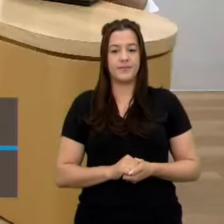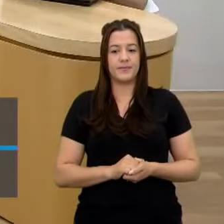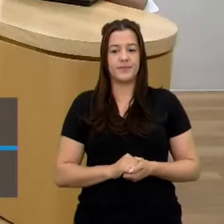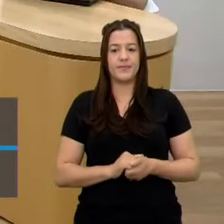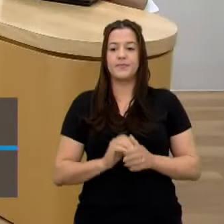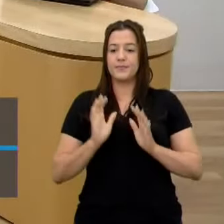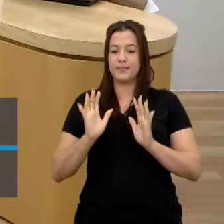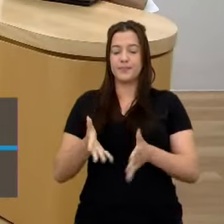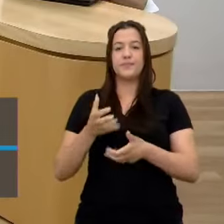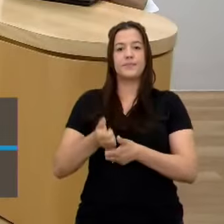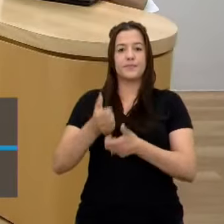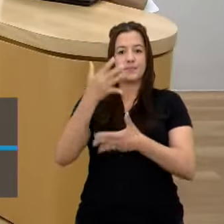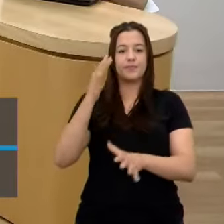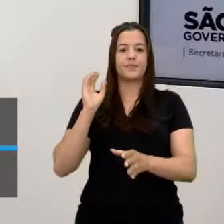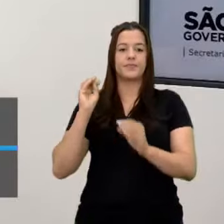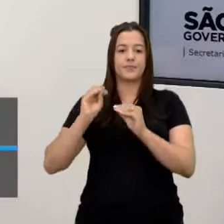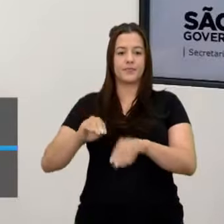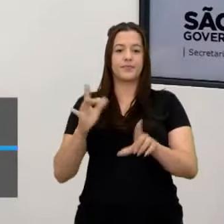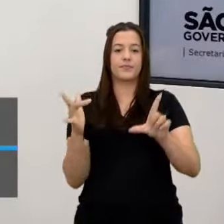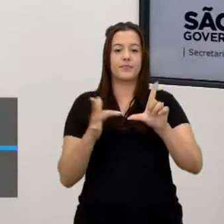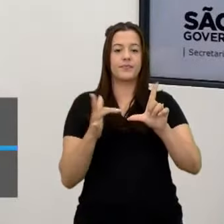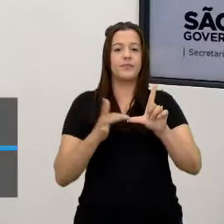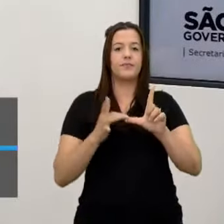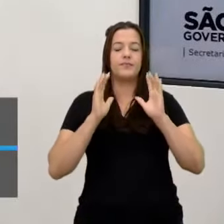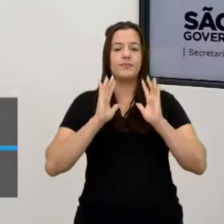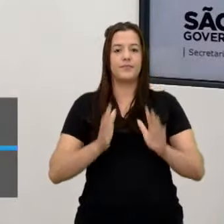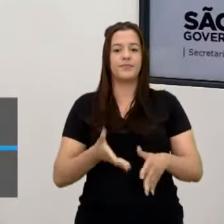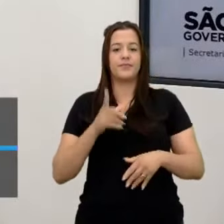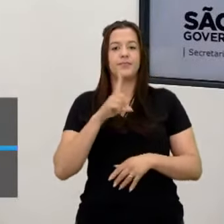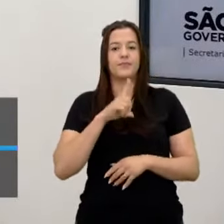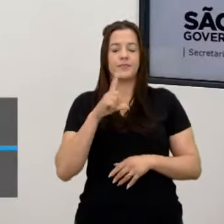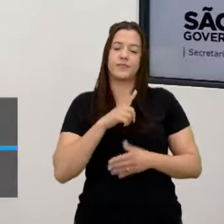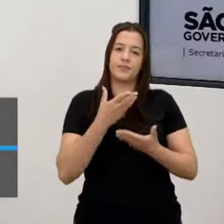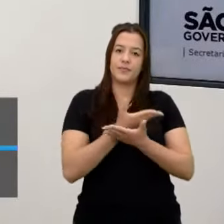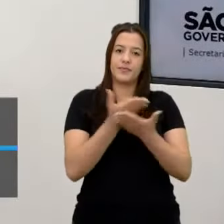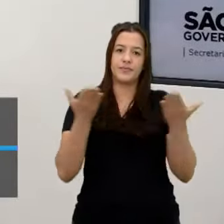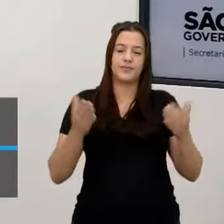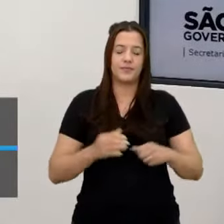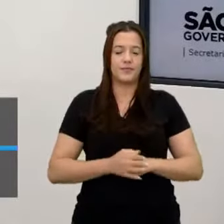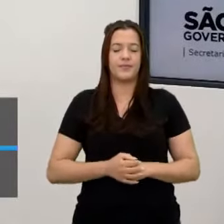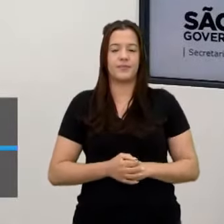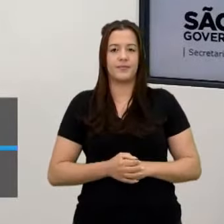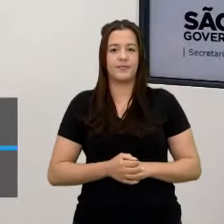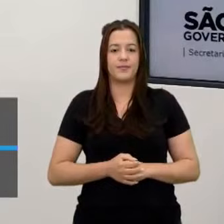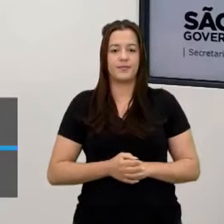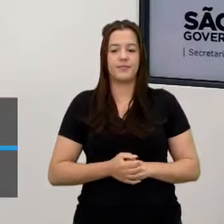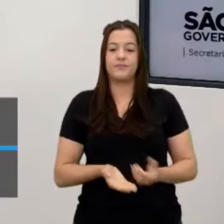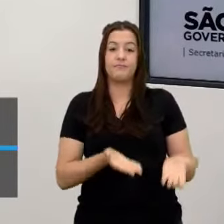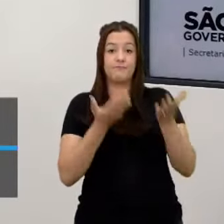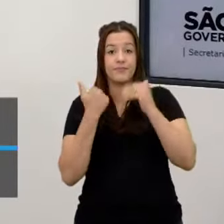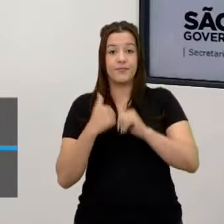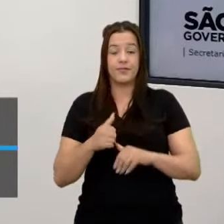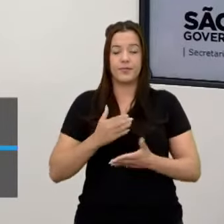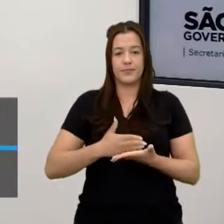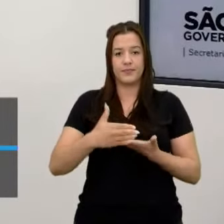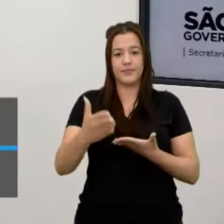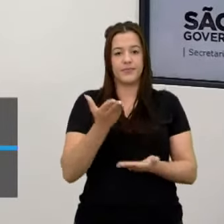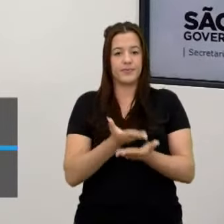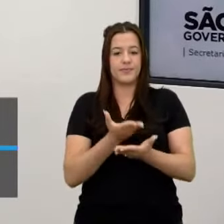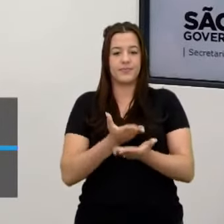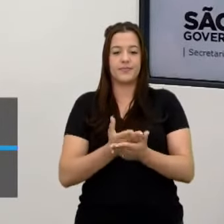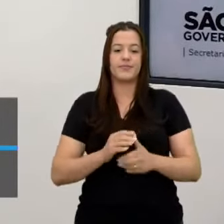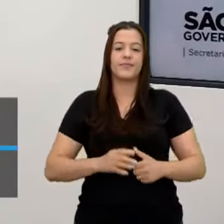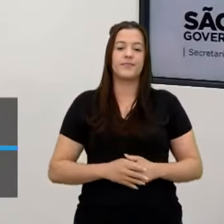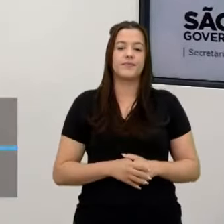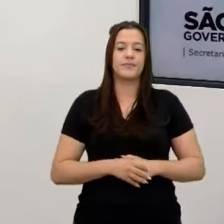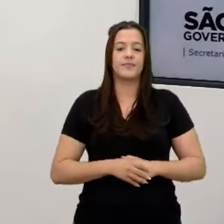no chat o link, João. O Ed já mandou aí no chat para vocês o link. Yeah? Let's go talk about our class on